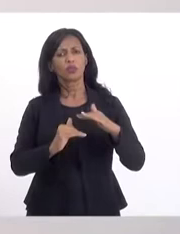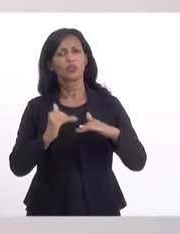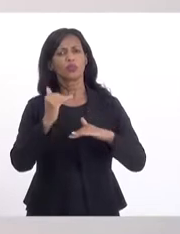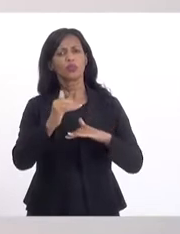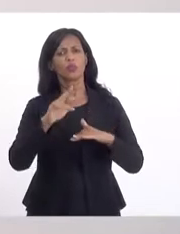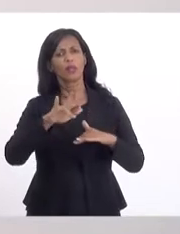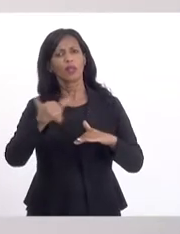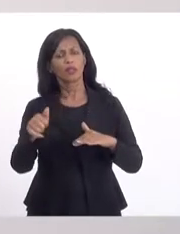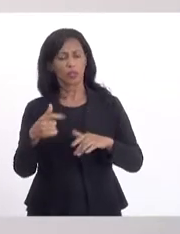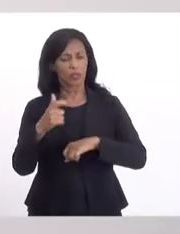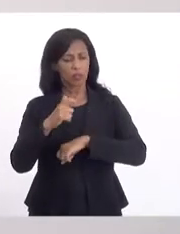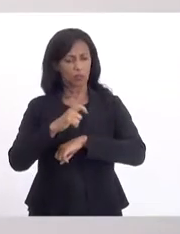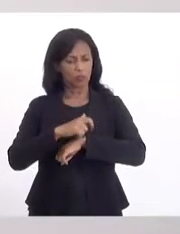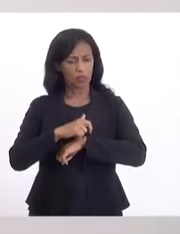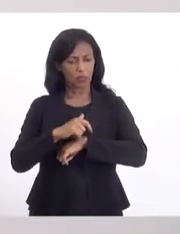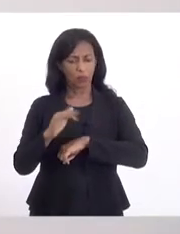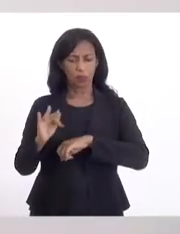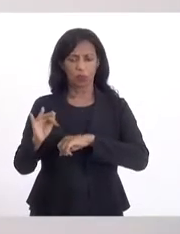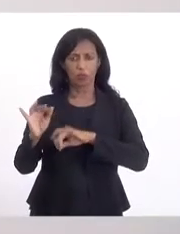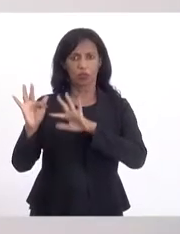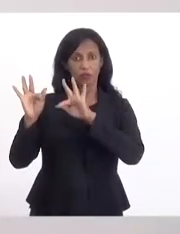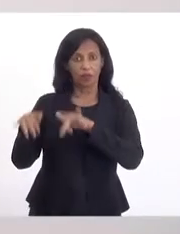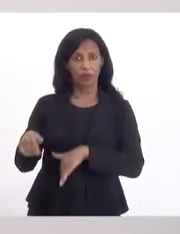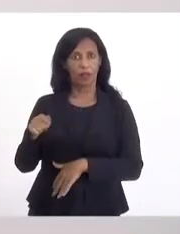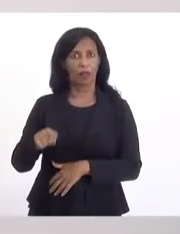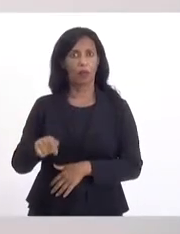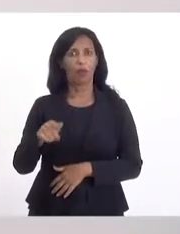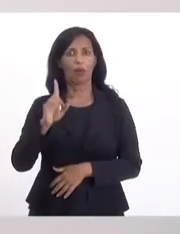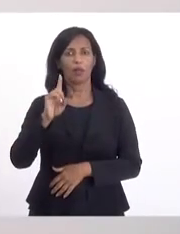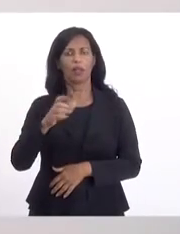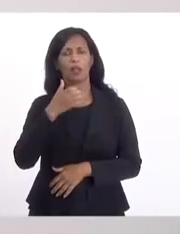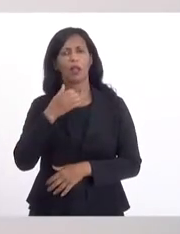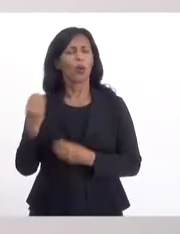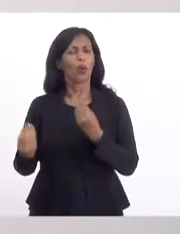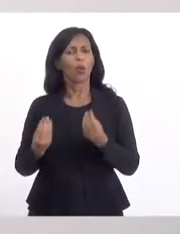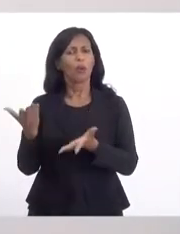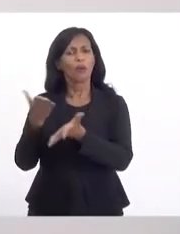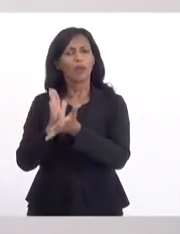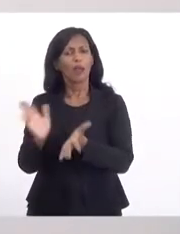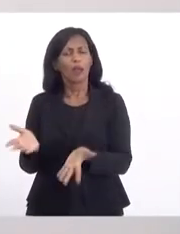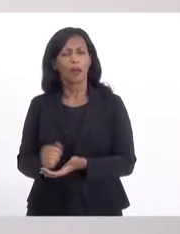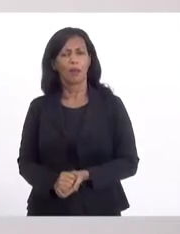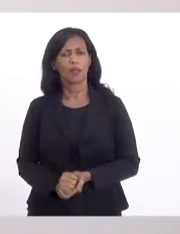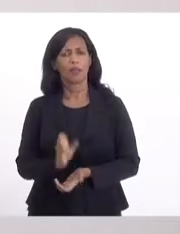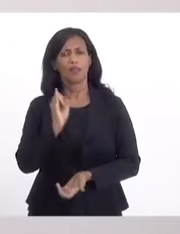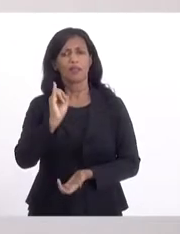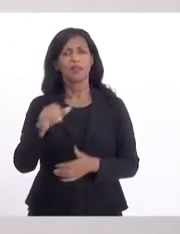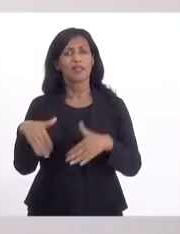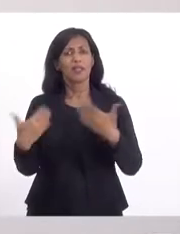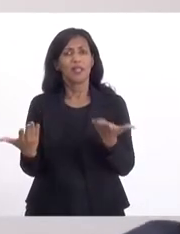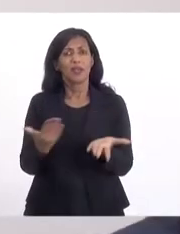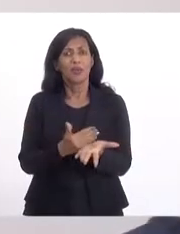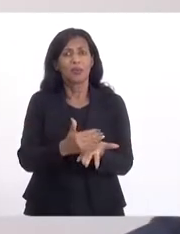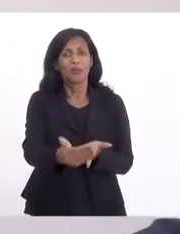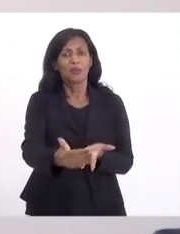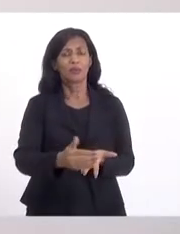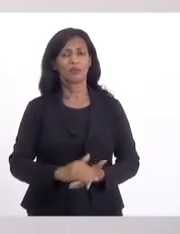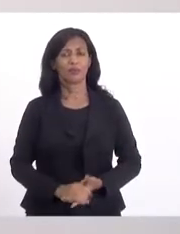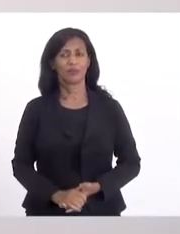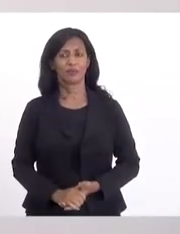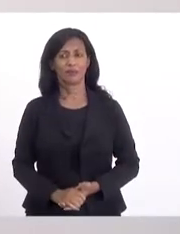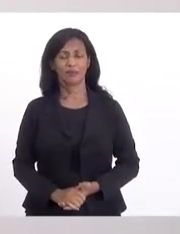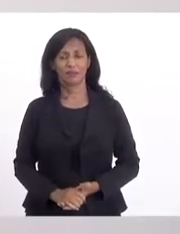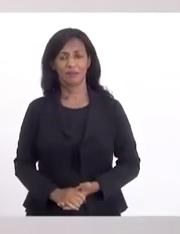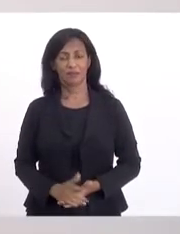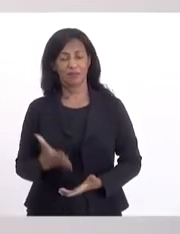que tem um prazo de terminar agora em dezembro, mas como é que termina com um programa que sequer começou? Né?